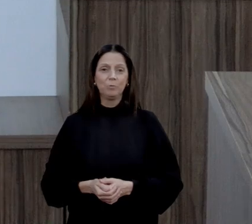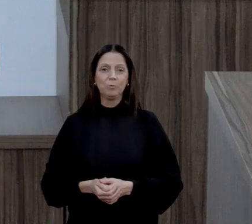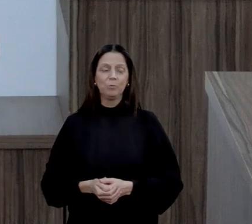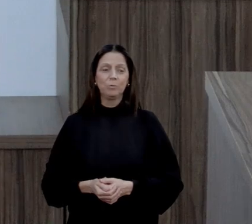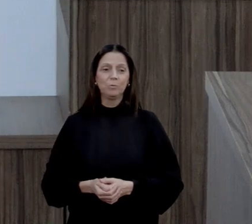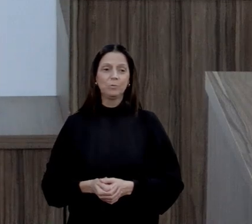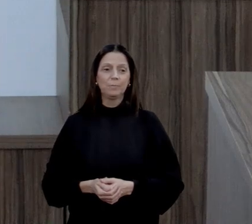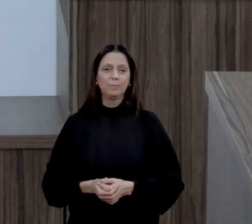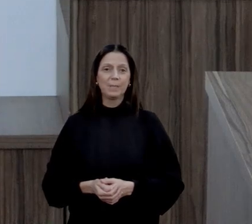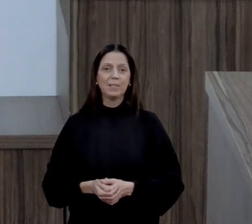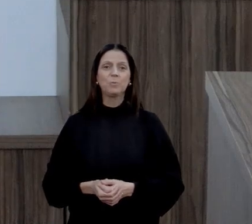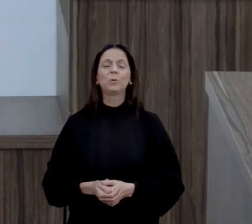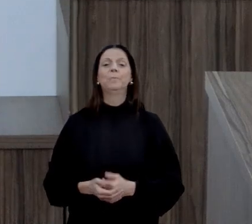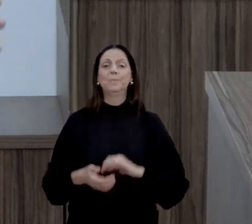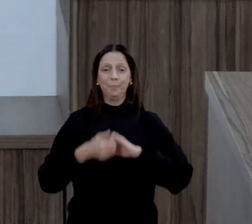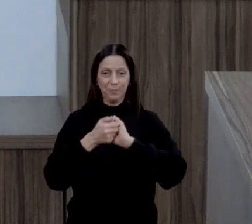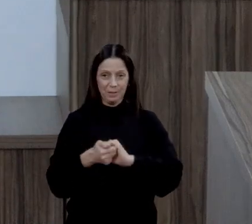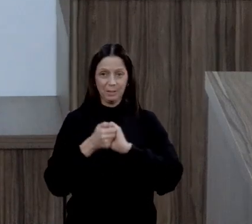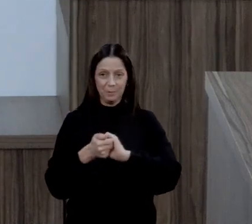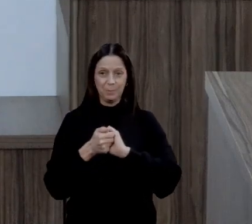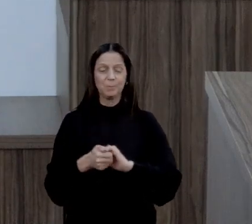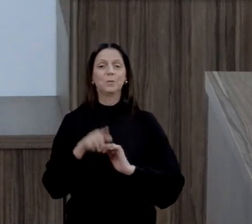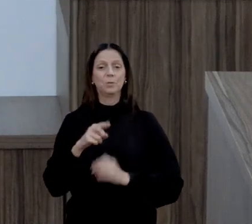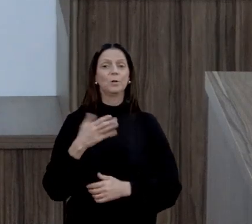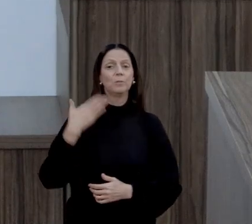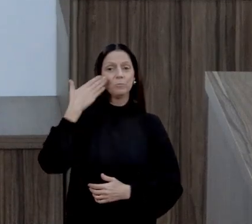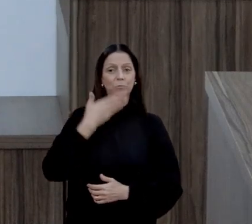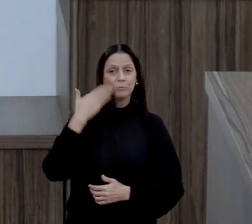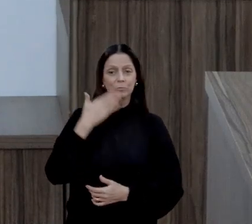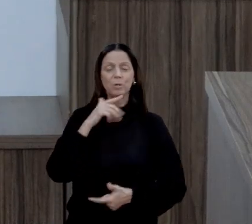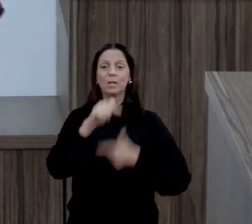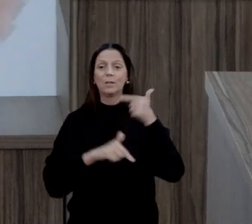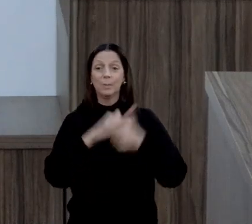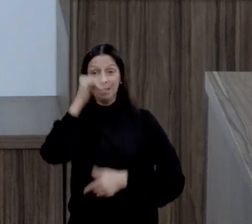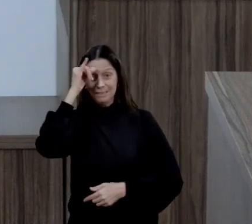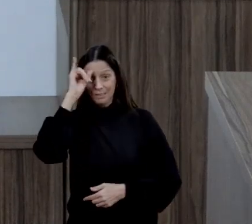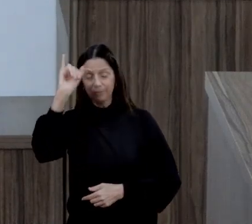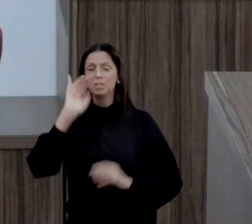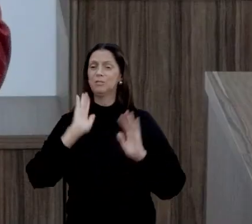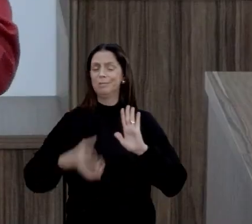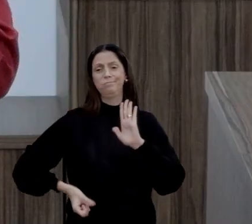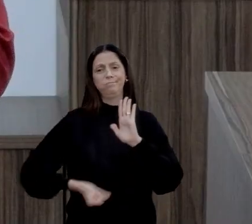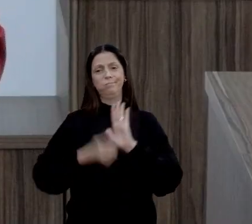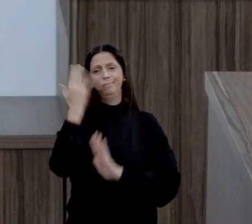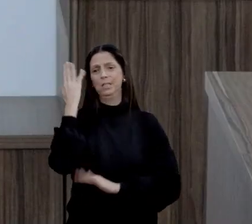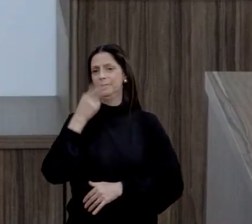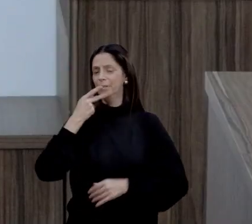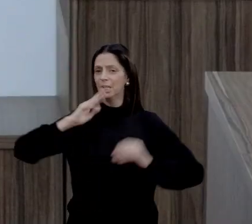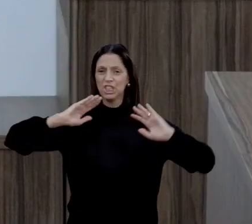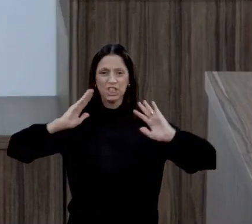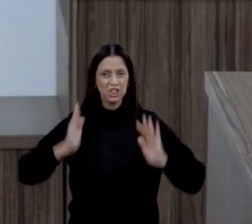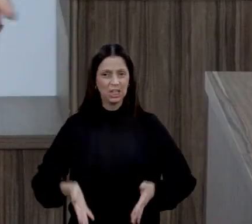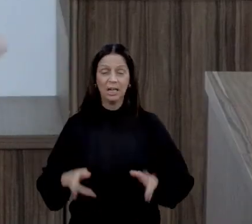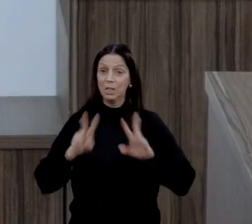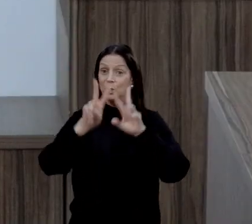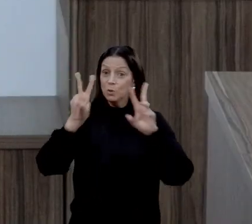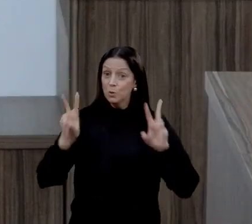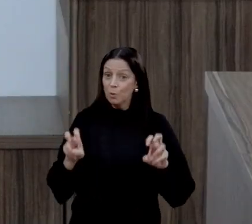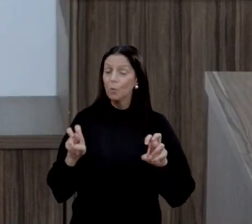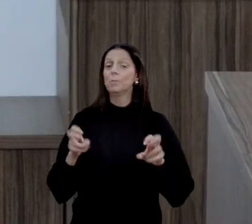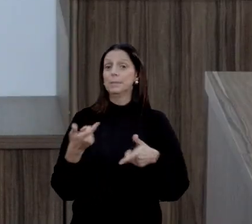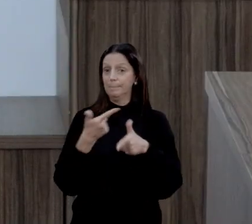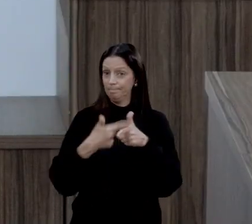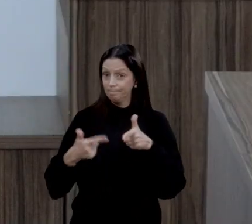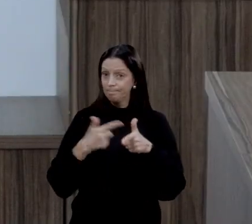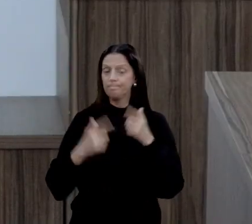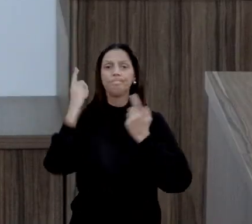cumprimentar por essa fala que você fez com relação ao trabalho de prevenção. Eu já falei várias vezes sobre essa questão,